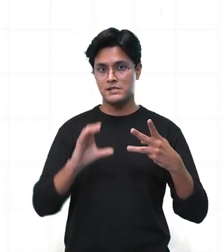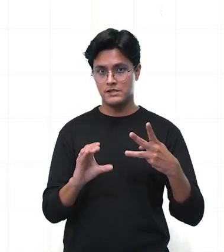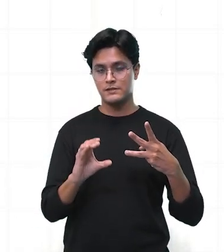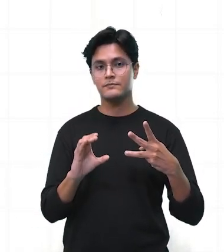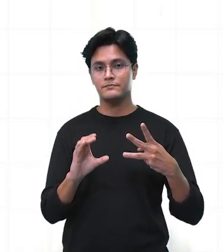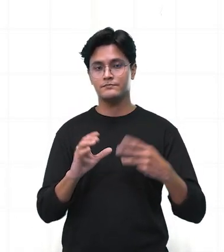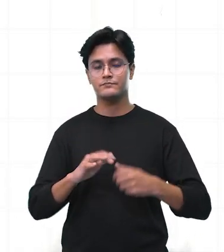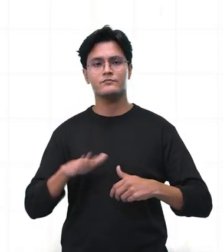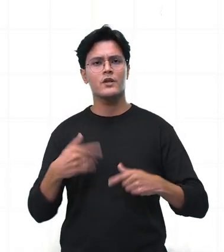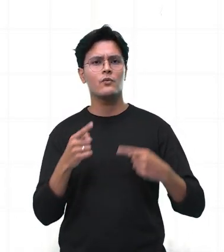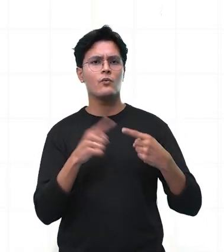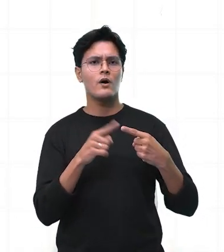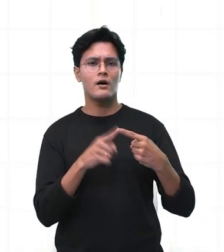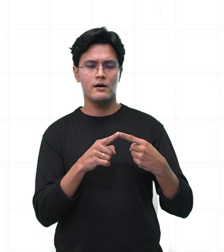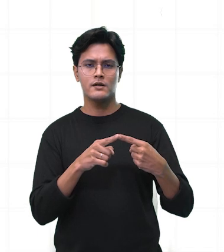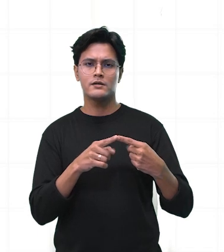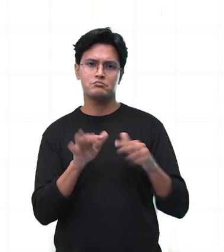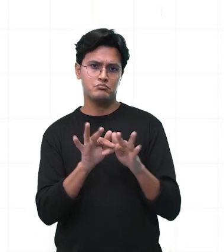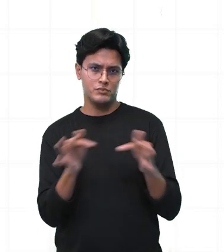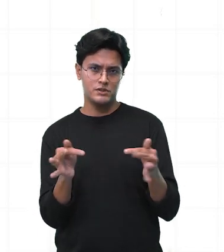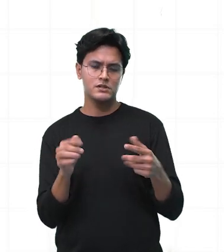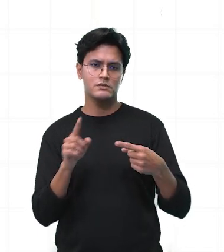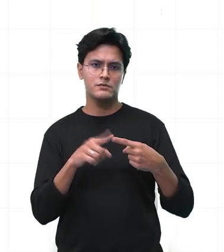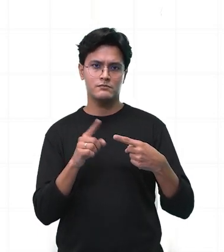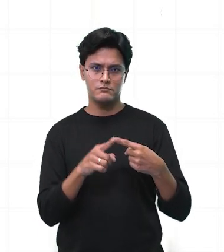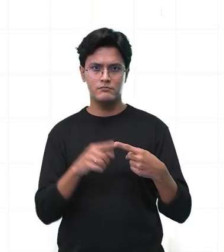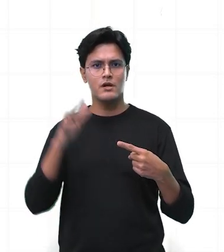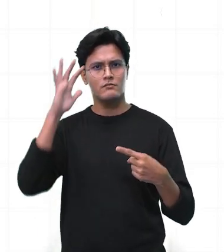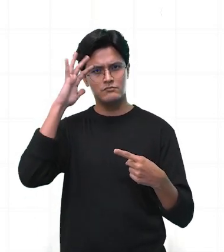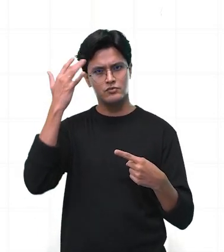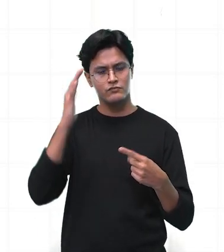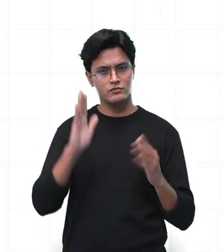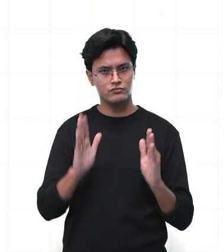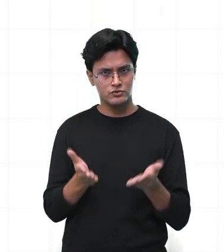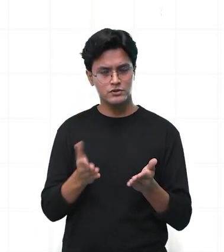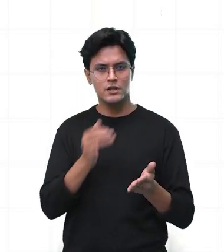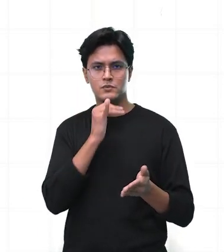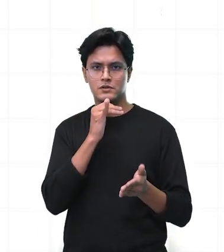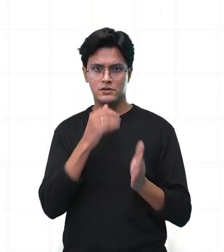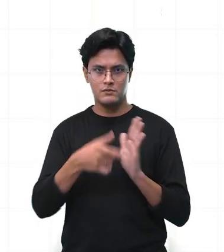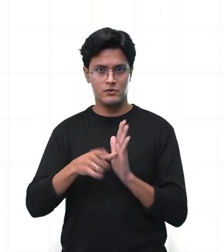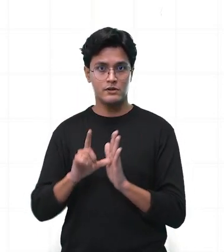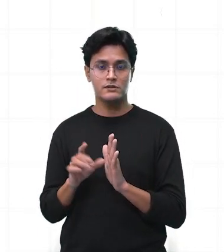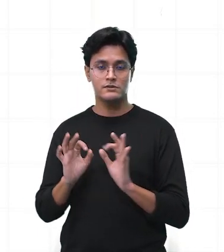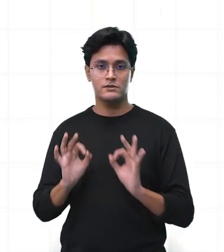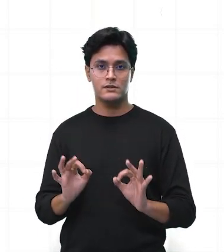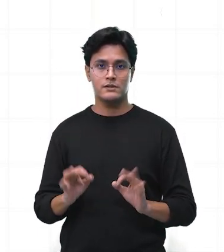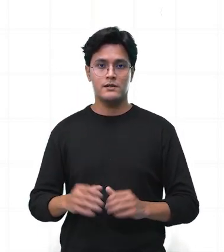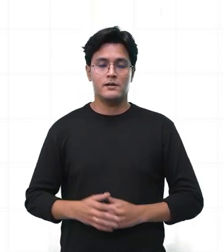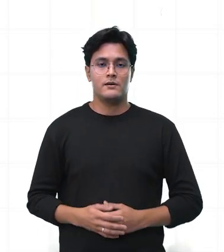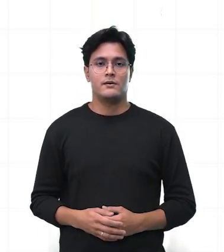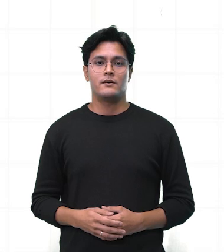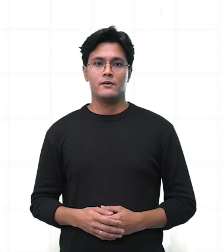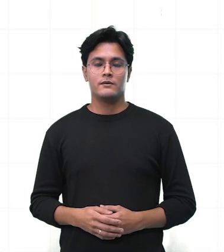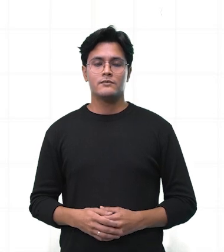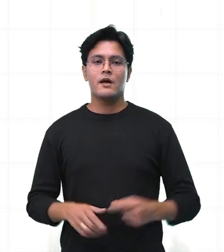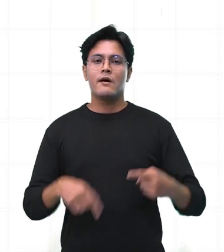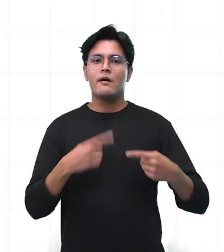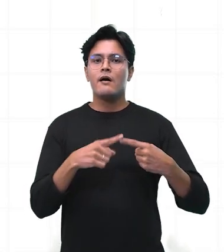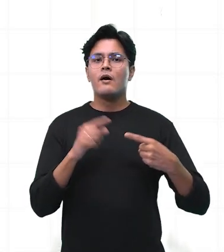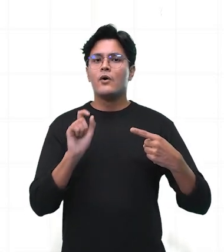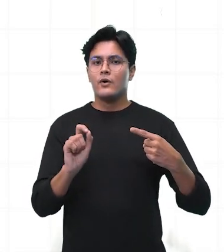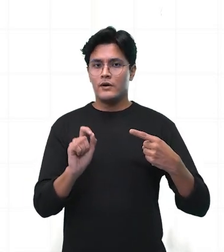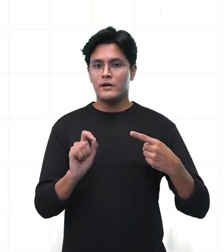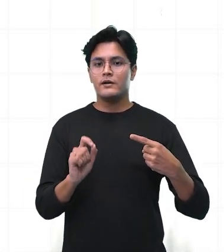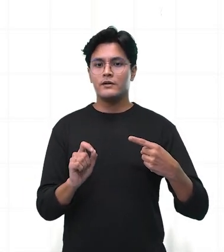está simples, né? A gente acabou ali de resolver o exemplo na cartela anterior. Diz assim a letra A: o